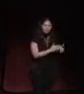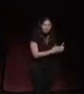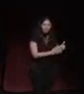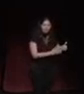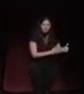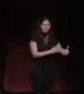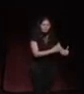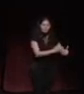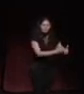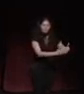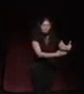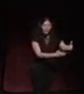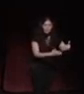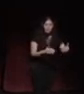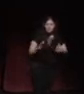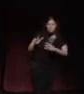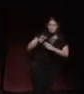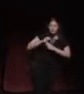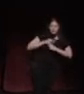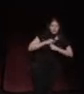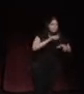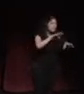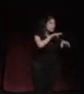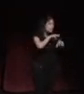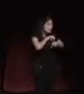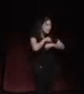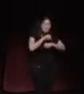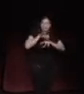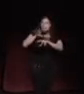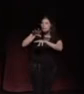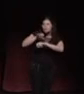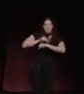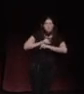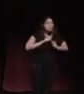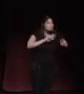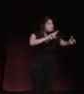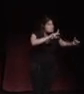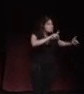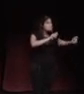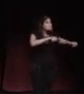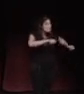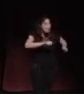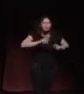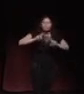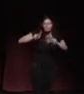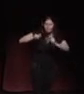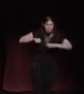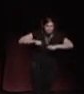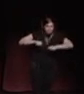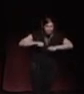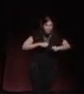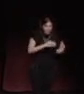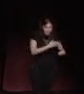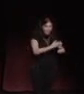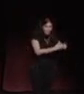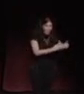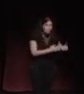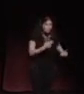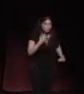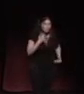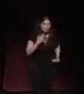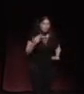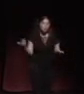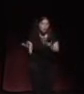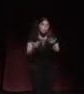a incorporar todas as matérias culturais diferentes como algo possível para ele próprio, que não seja drástica essa